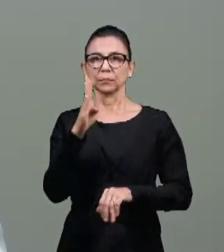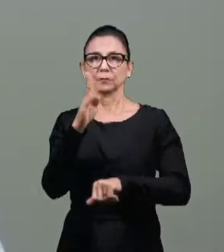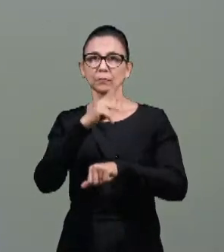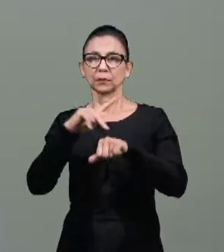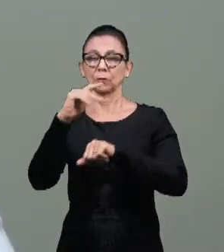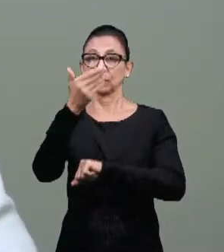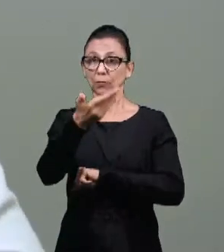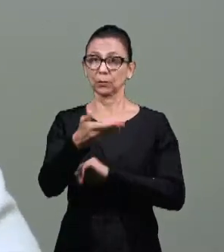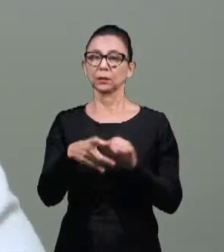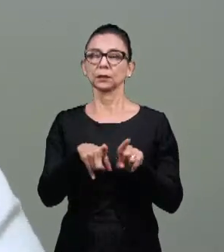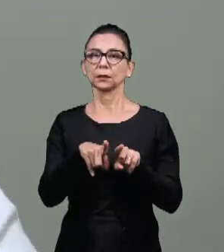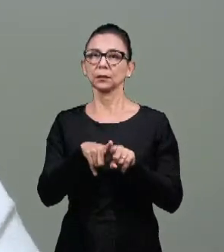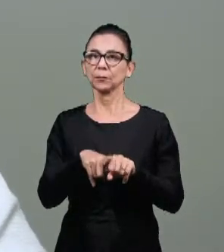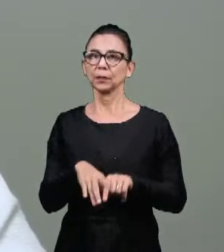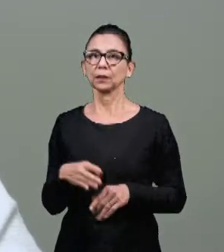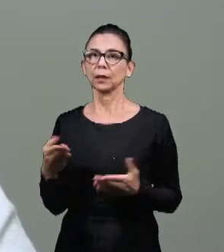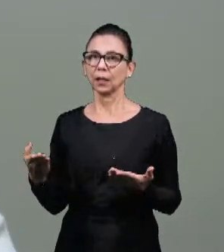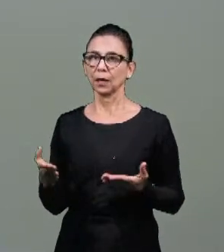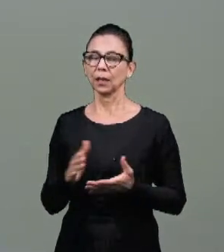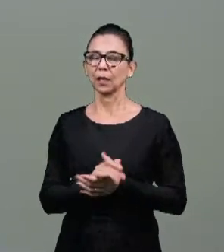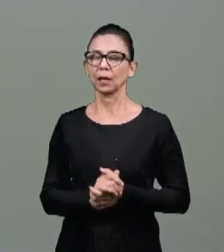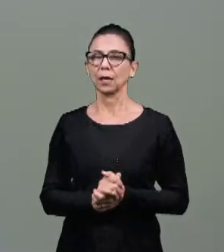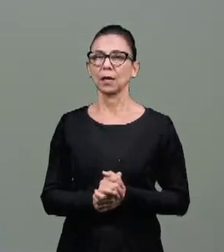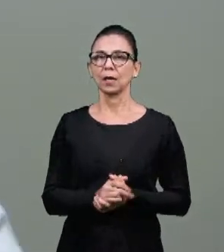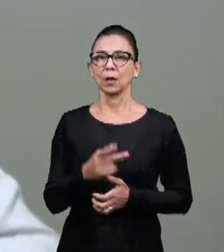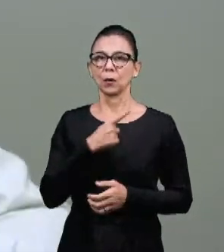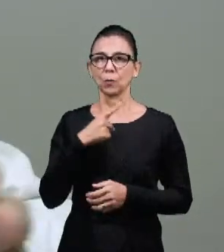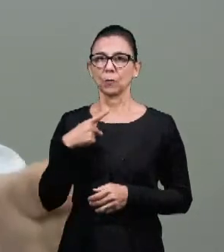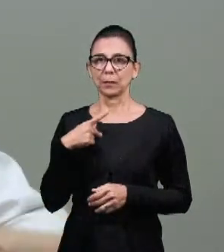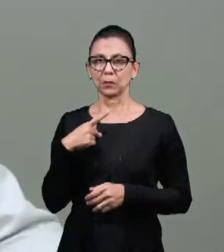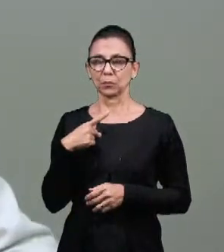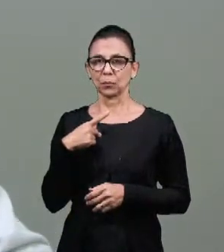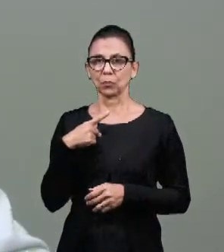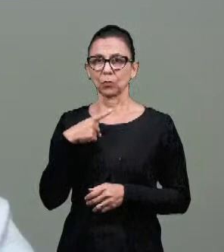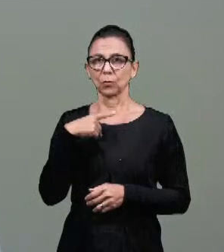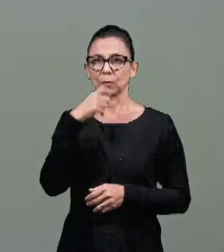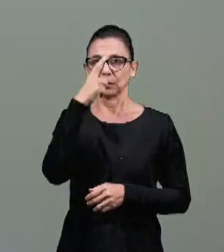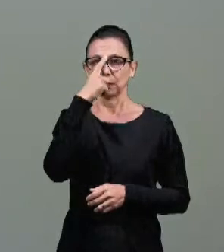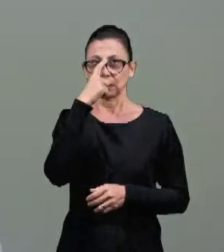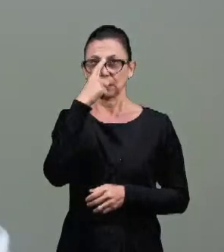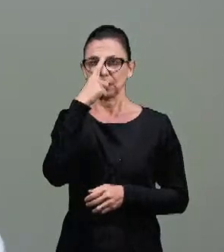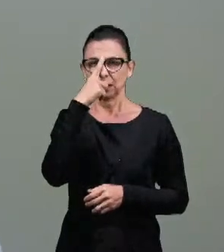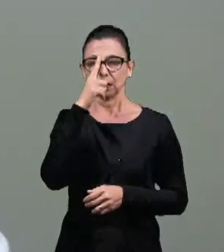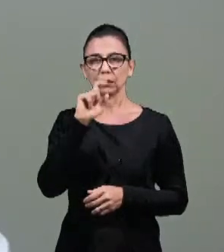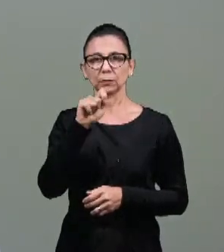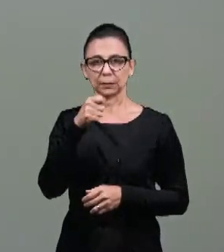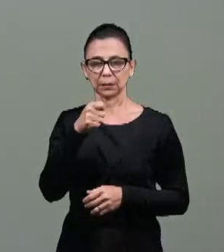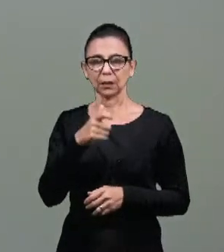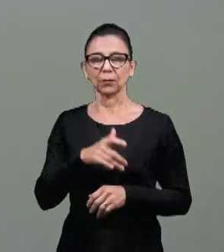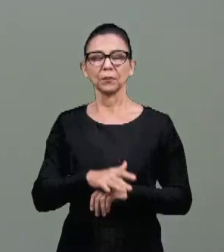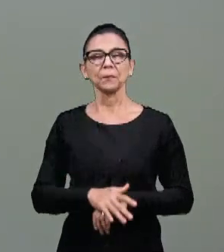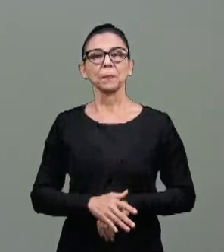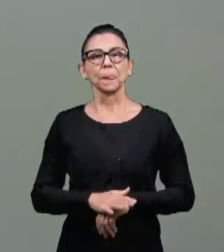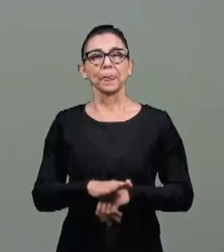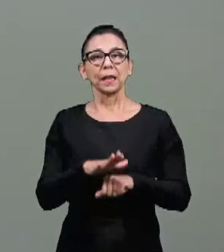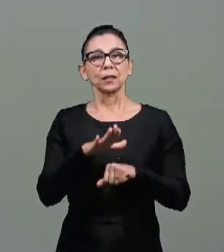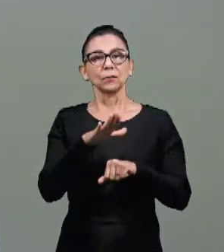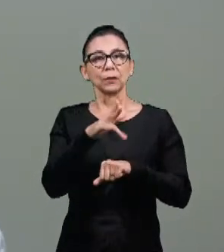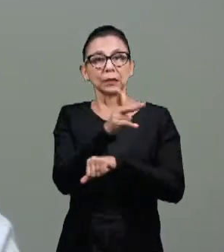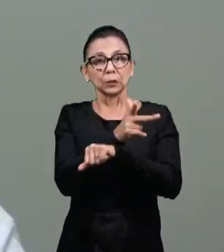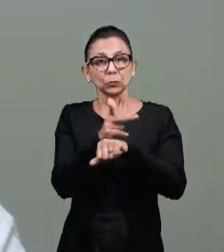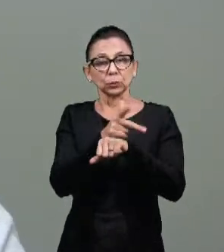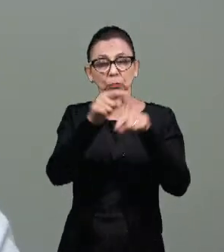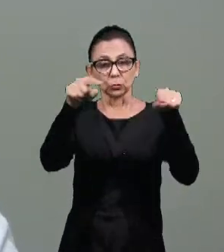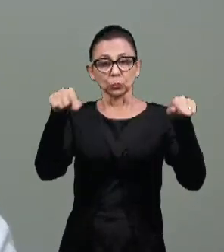Daniel, ele vai sair daqui do estúdio da Rádio e TV Web Maranhão e vai para o estúdio do satélite para poder transmitir uma mensagem. Você vai